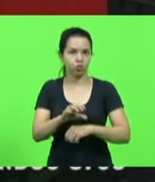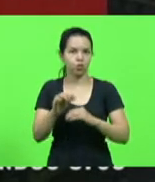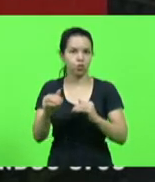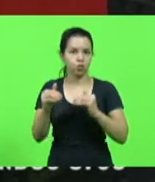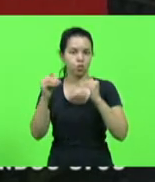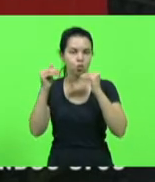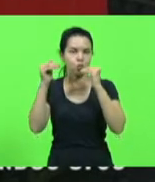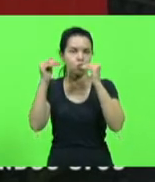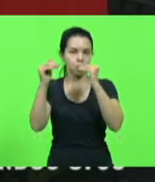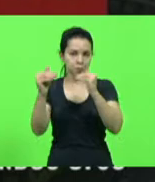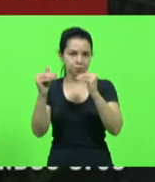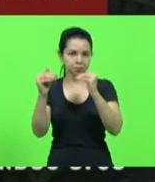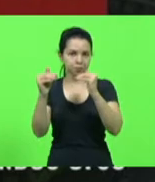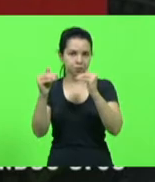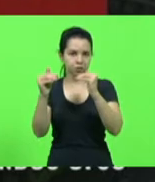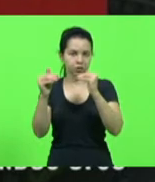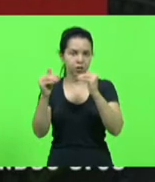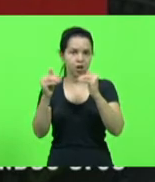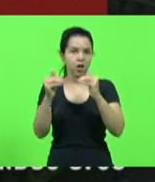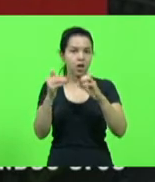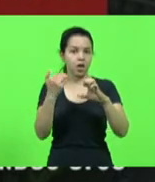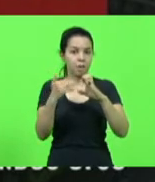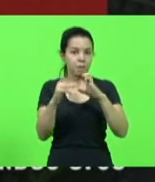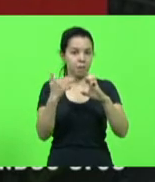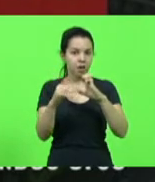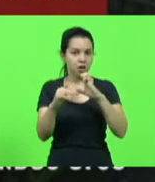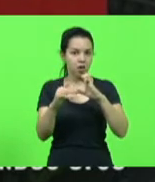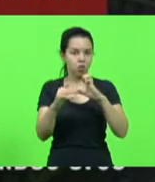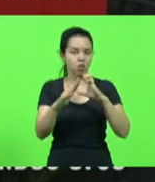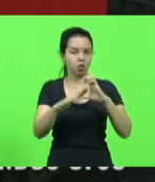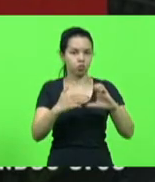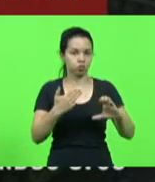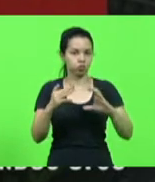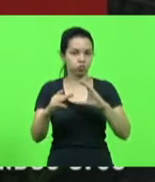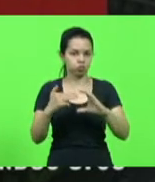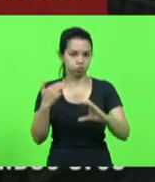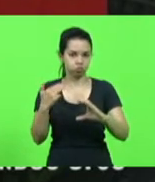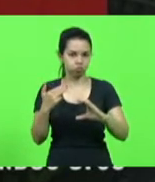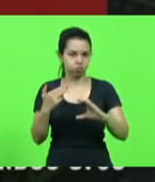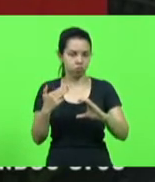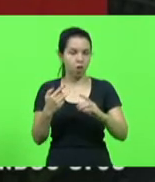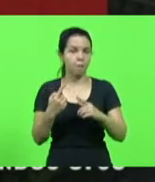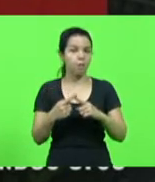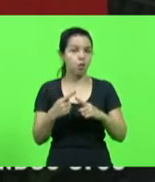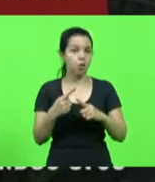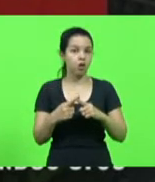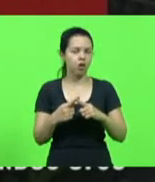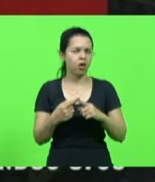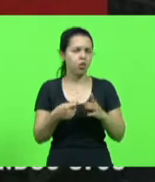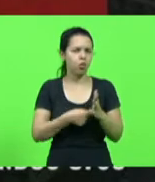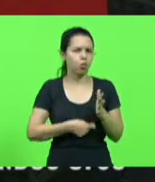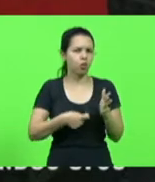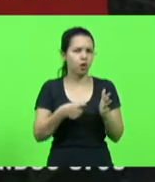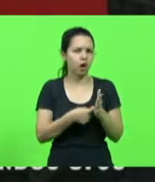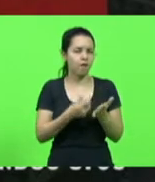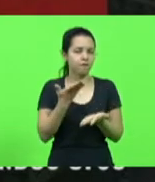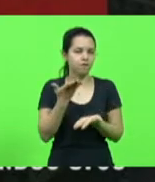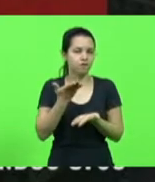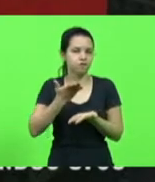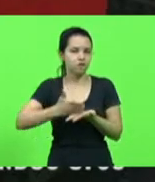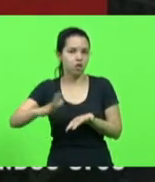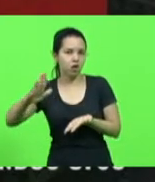mensagem pelos seus e-mails. Por que lutar pelo fora Bolsonaro e pela pesquisa